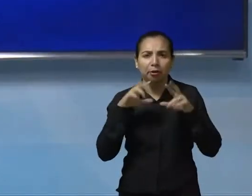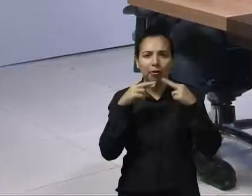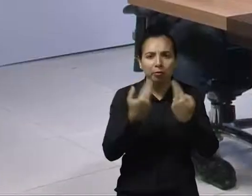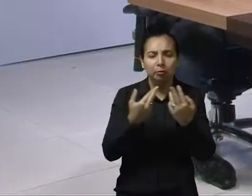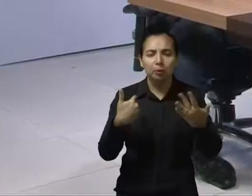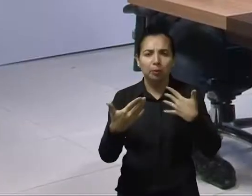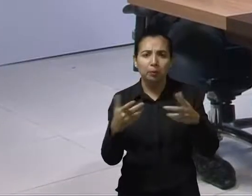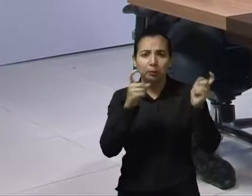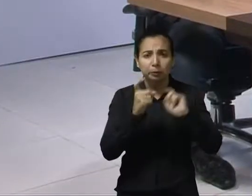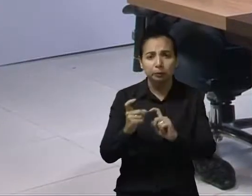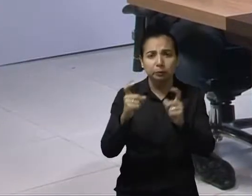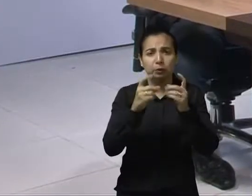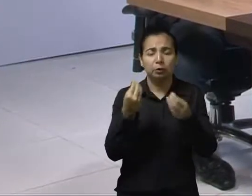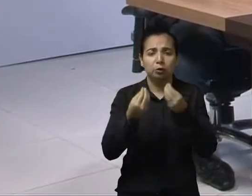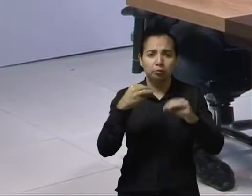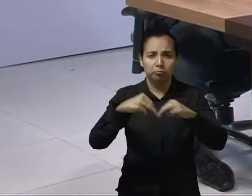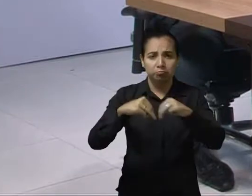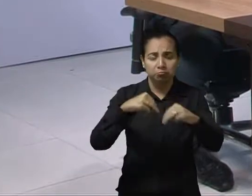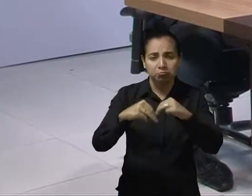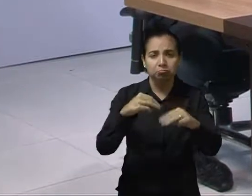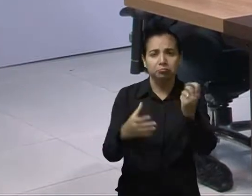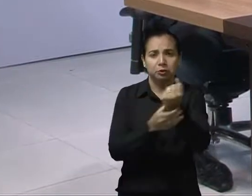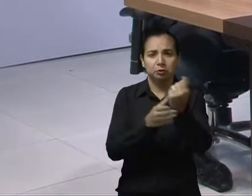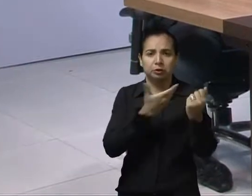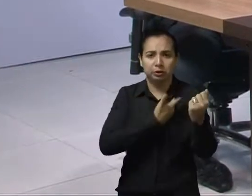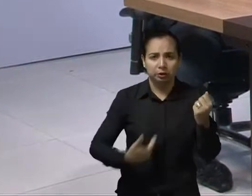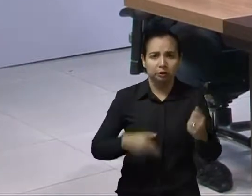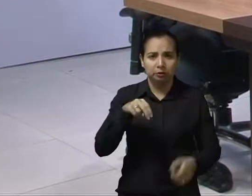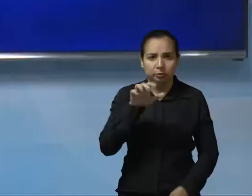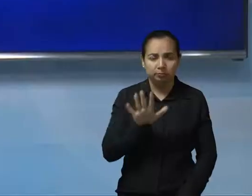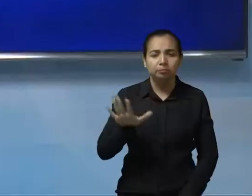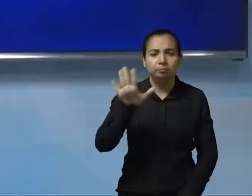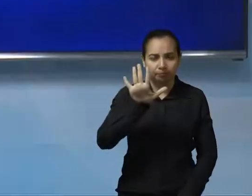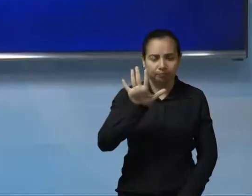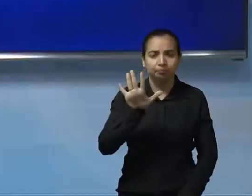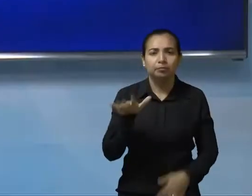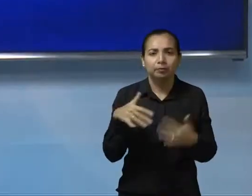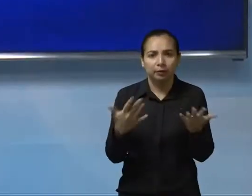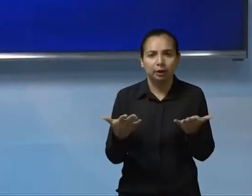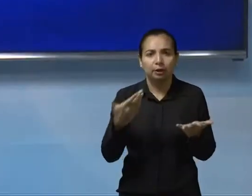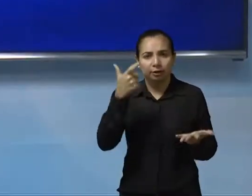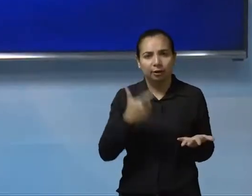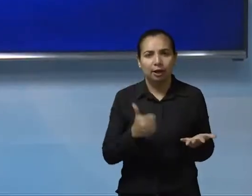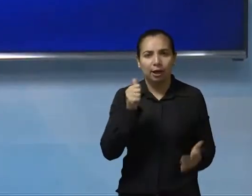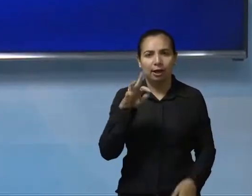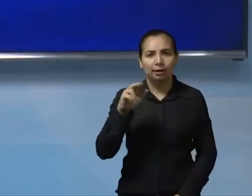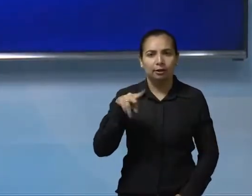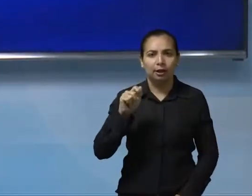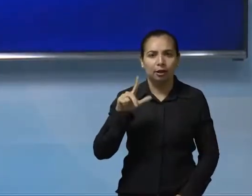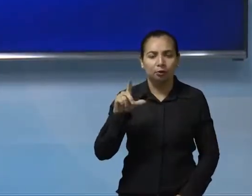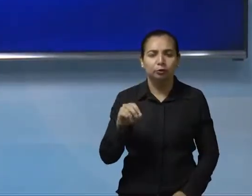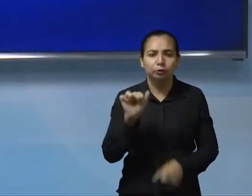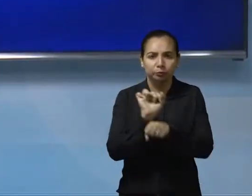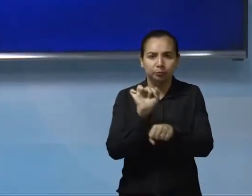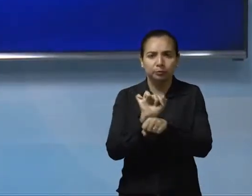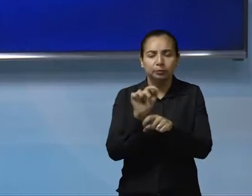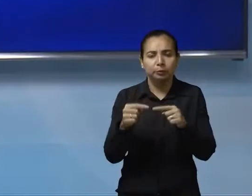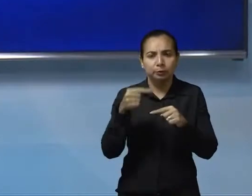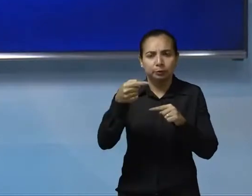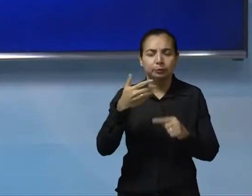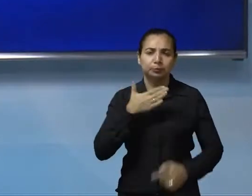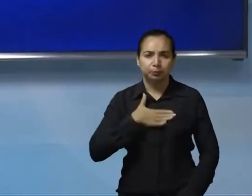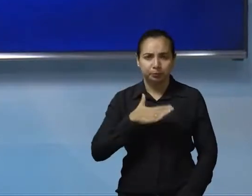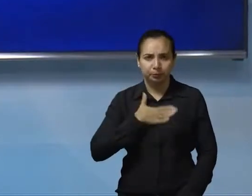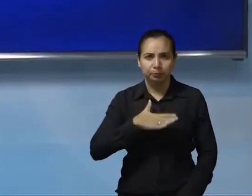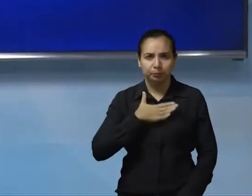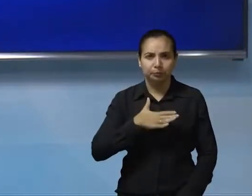com o próprio ministro da Segurança Nacional, Raul Jungmann. Eu sou Arnaldo Santos. Peço a você, assinante, apenas 1 minuto para um rápido